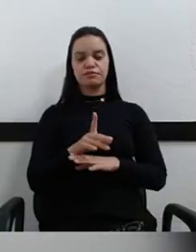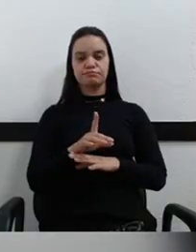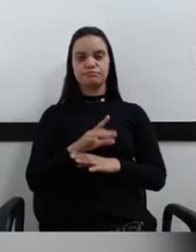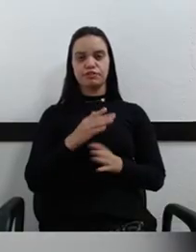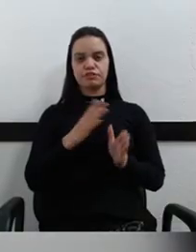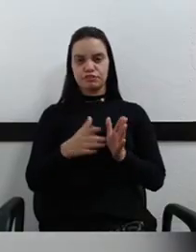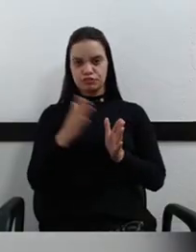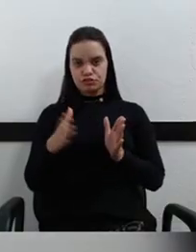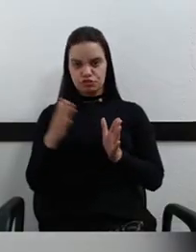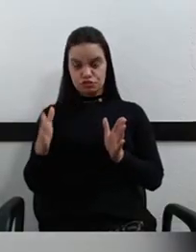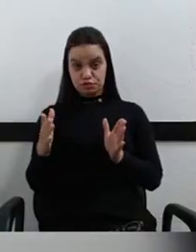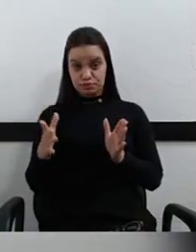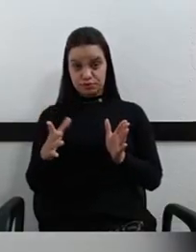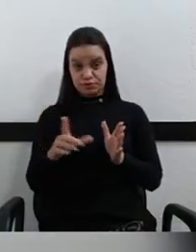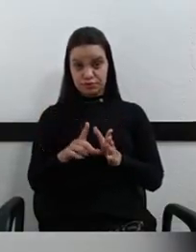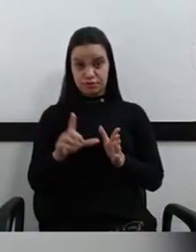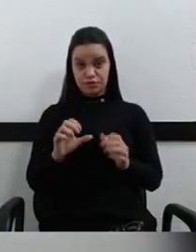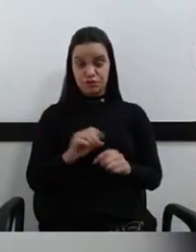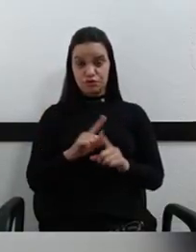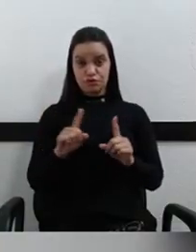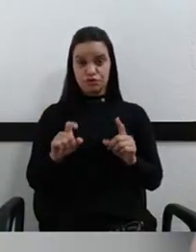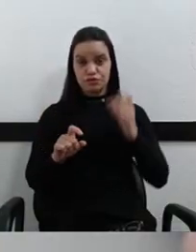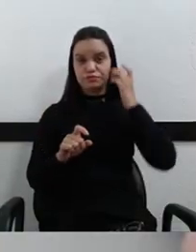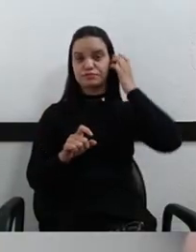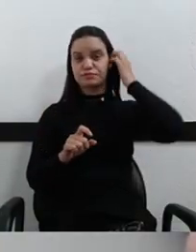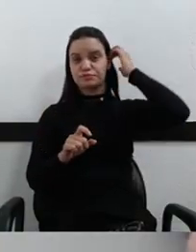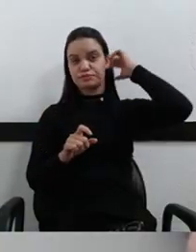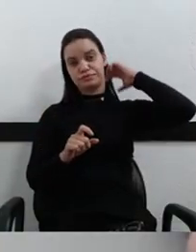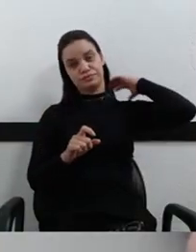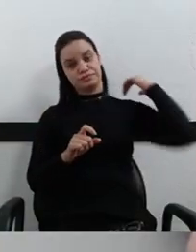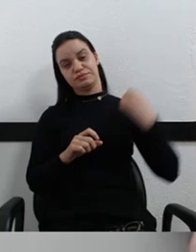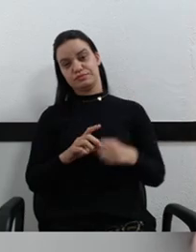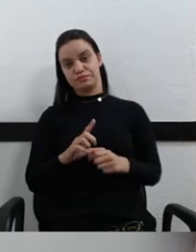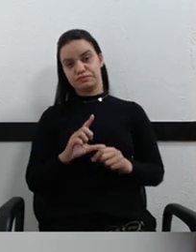do Conhecimento, Dialética Sujeito-Objeto,